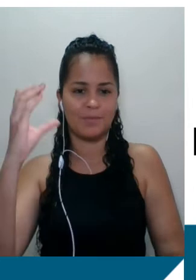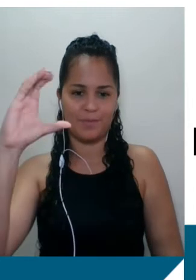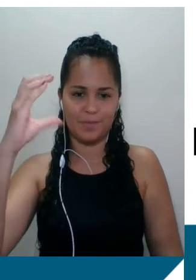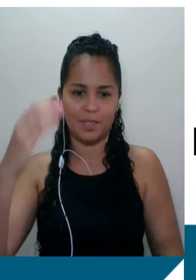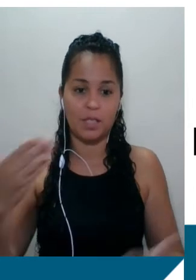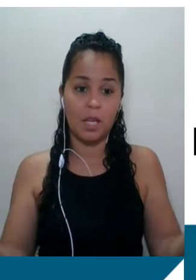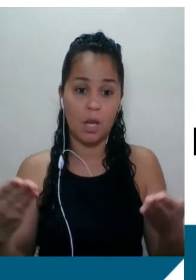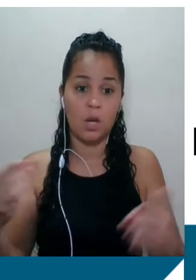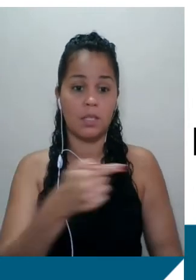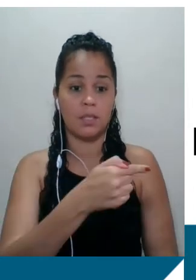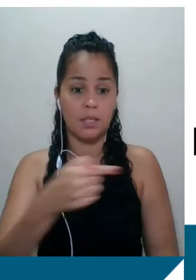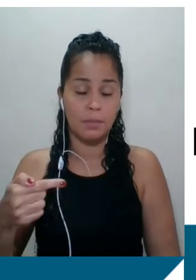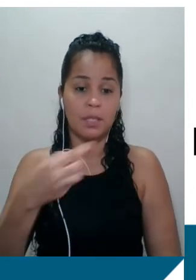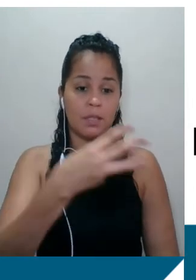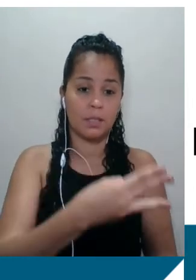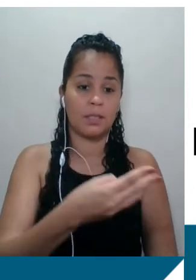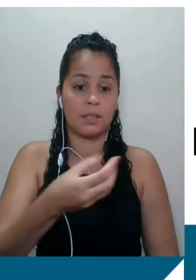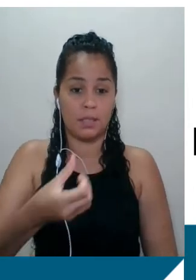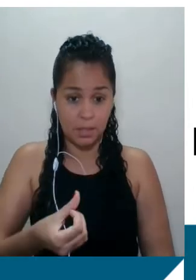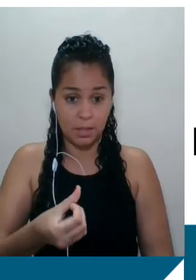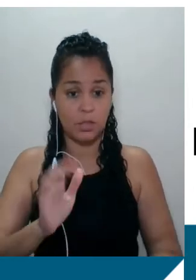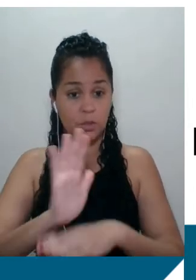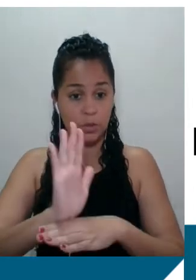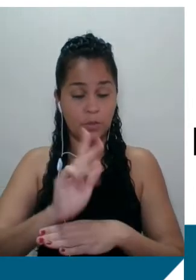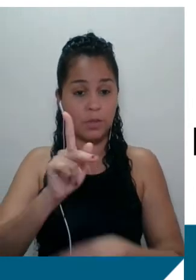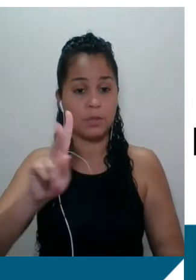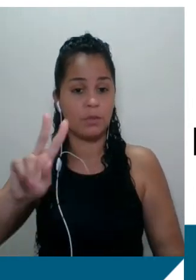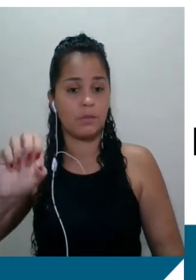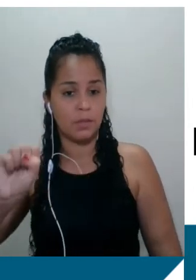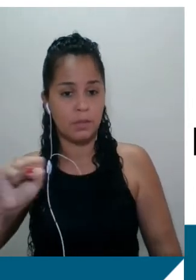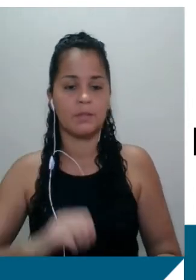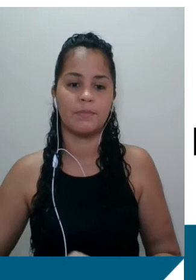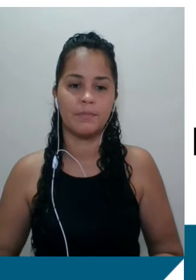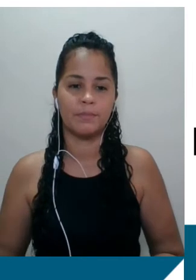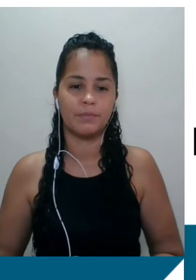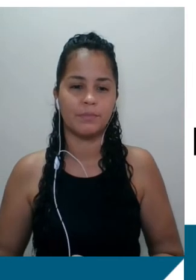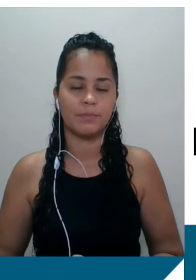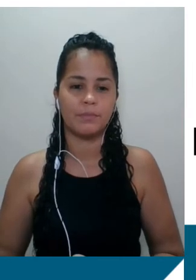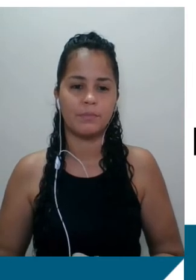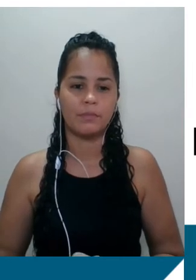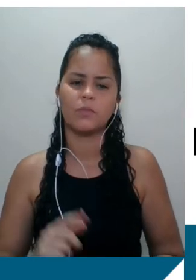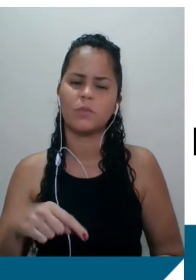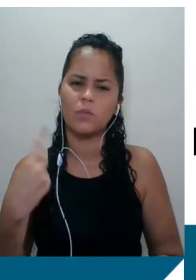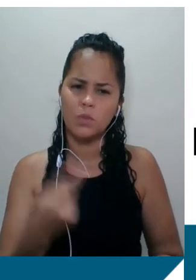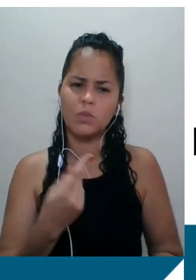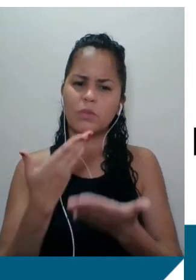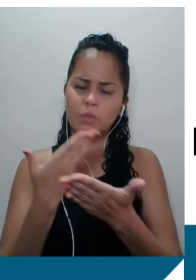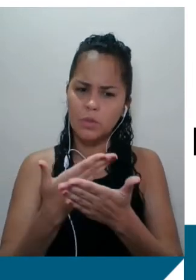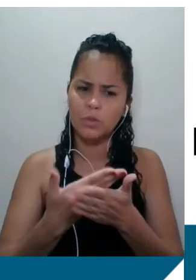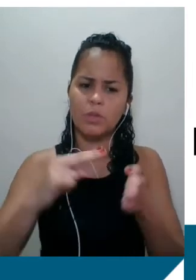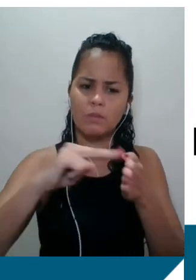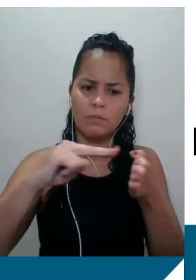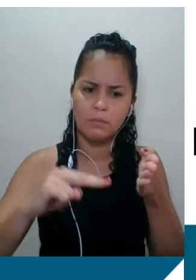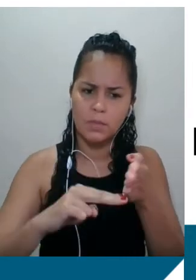semana é a semana 36 dos vídeos de pré-vestibular social da Fundação CCERJ. Nós vamos ver